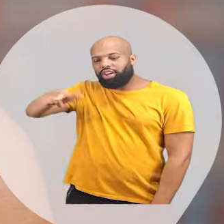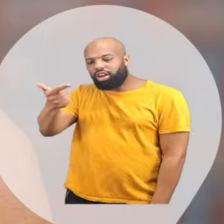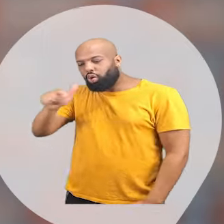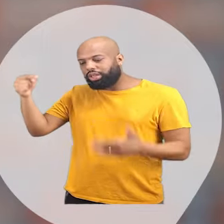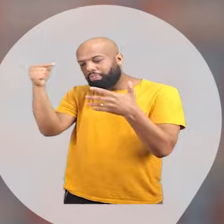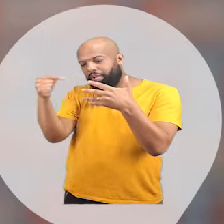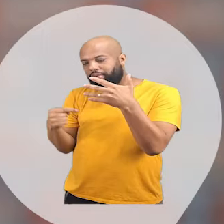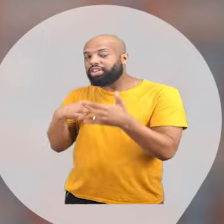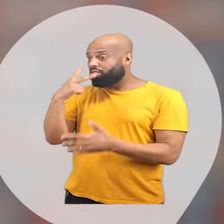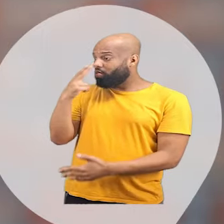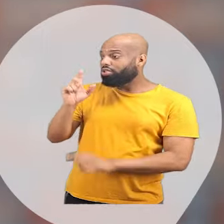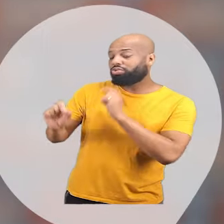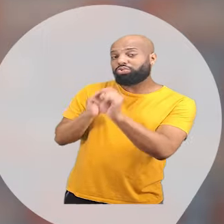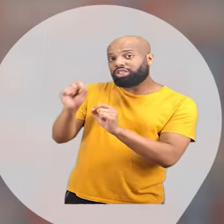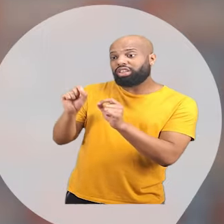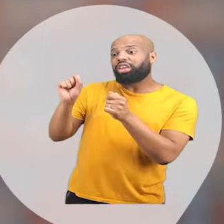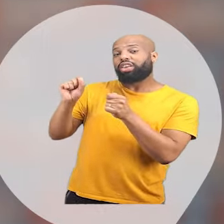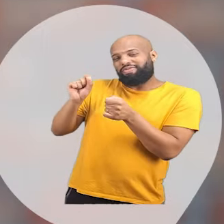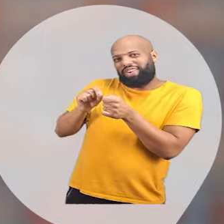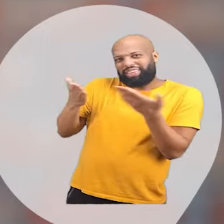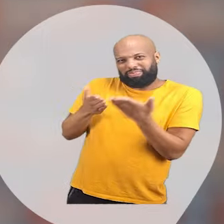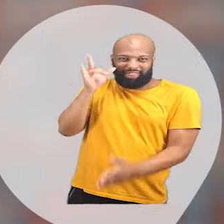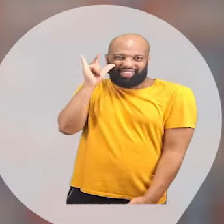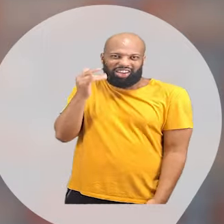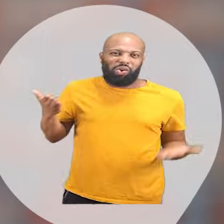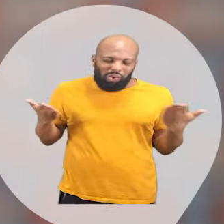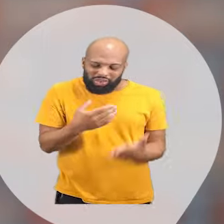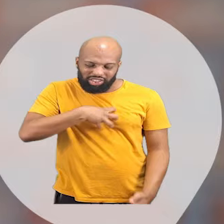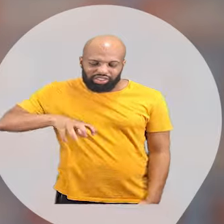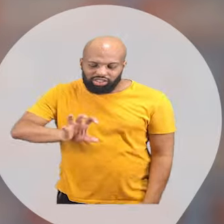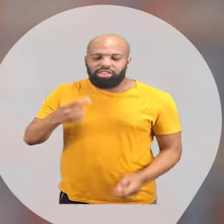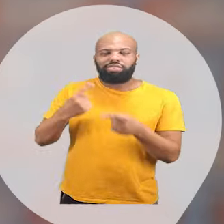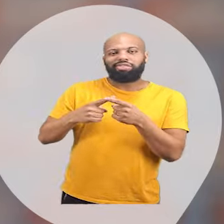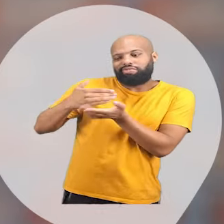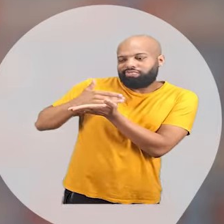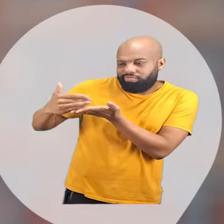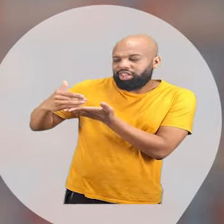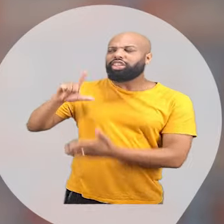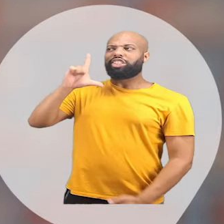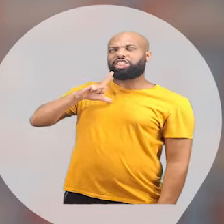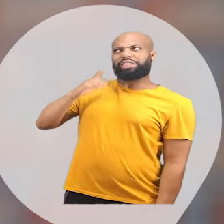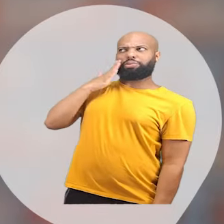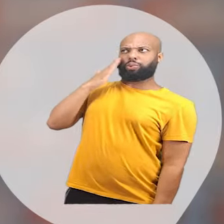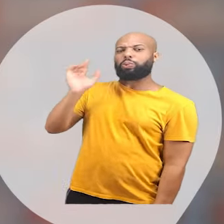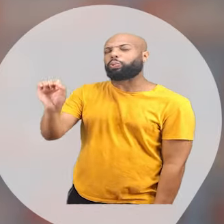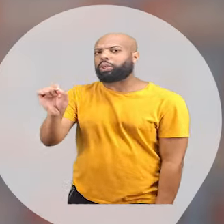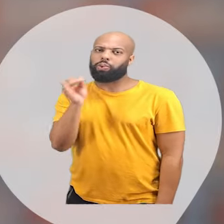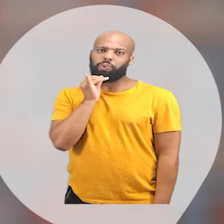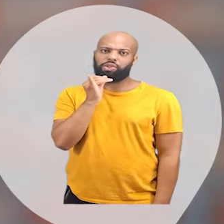muitos quesitos que eu acredito que fizeram que fazer ser o que ele é hoje então tipo desde o começo eu tinha noção